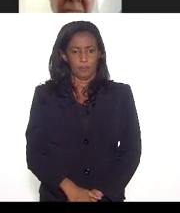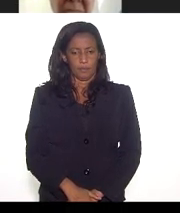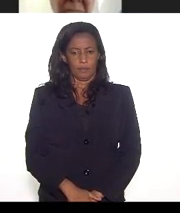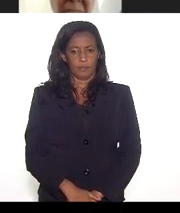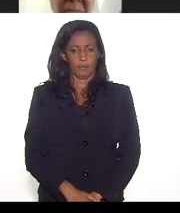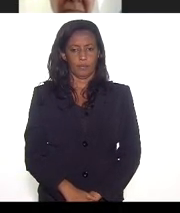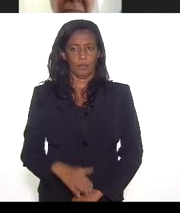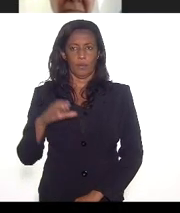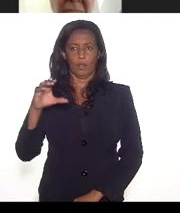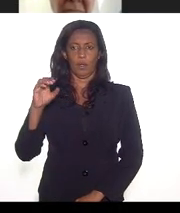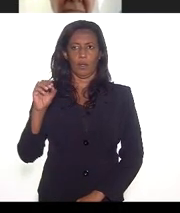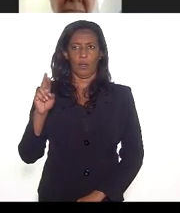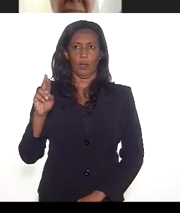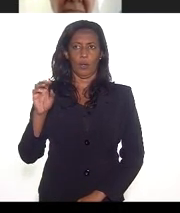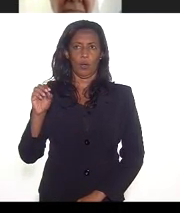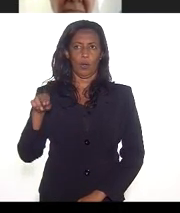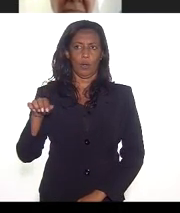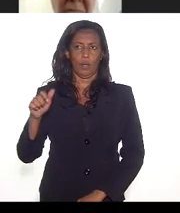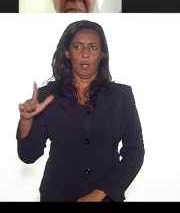Deputado Coronel Salema.